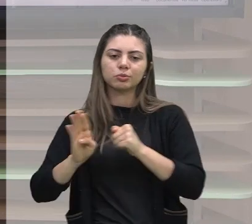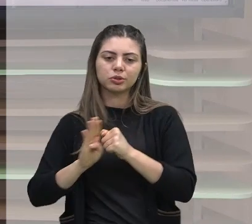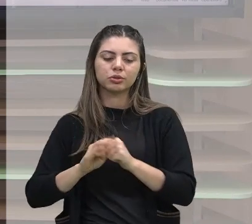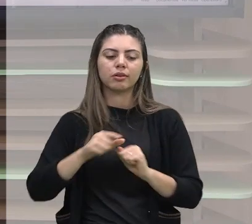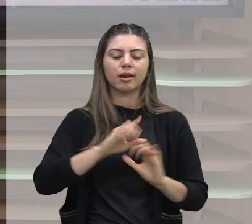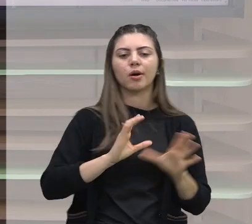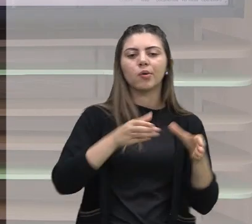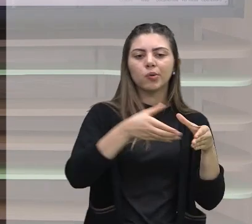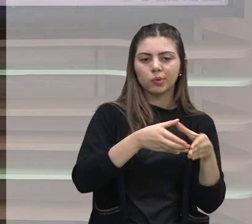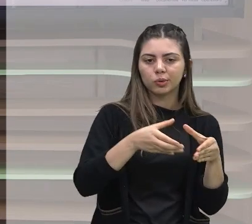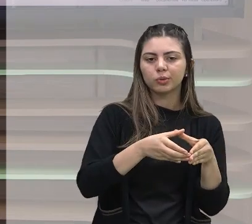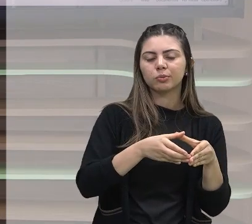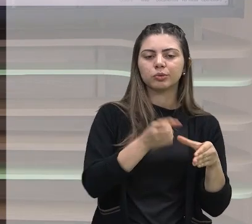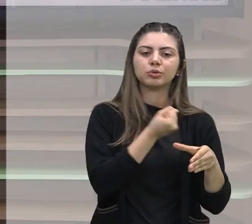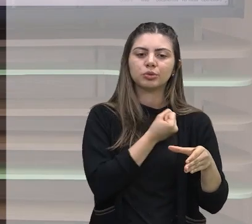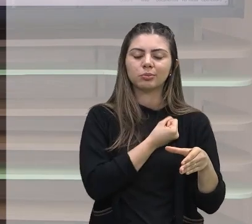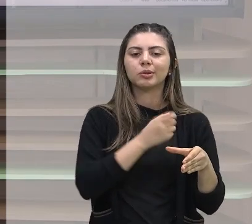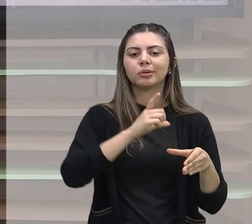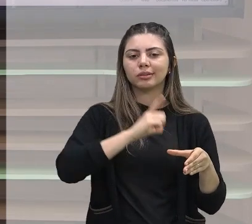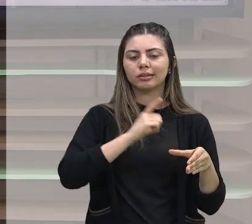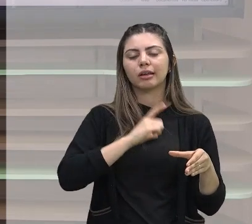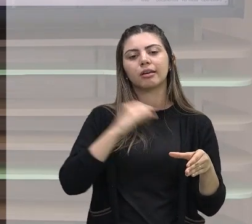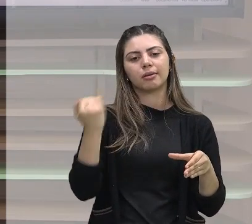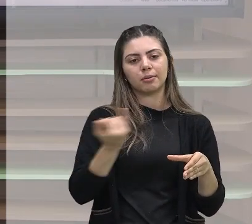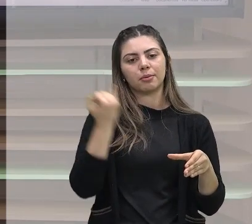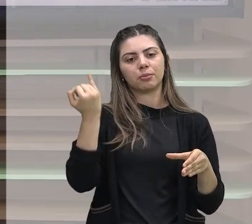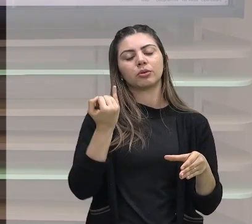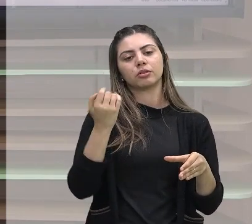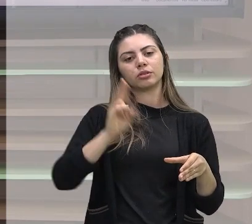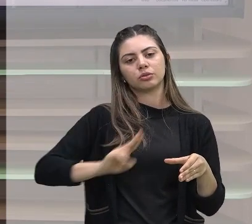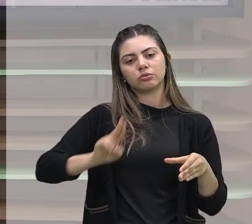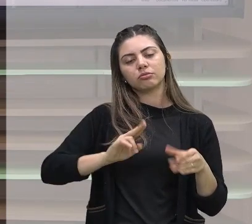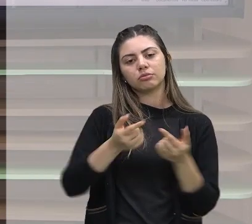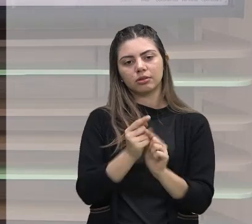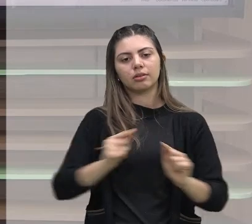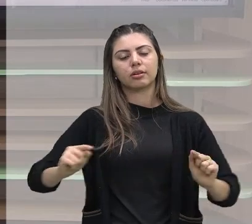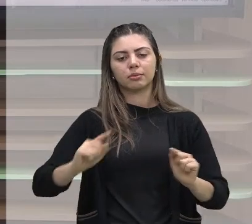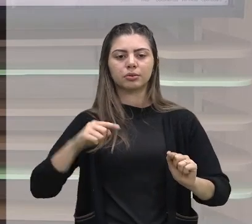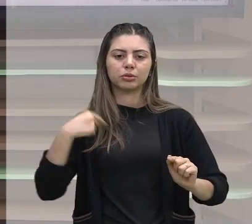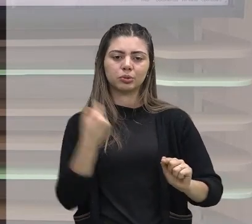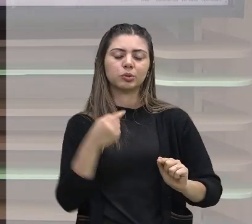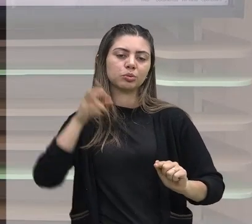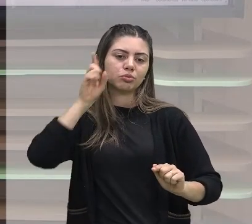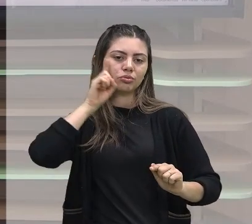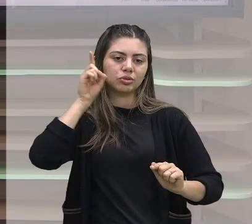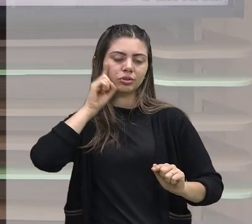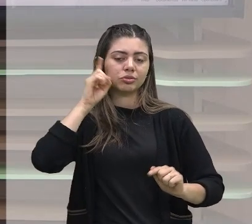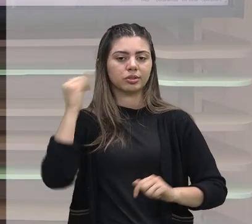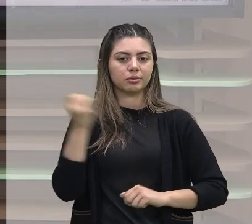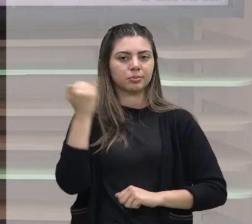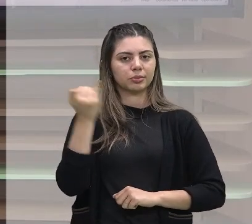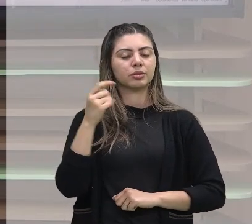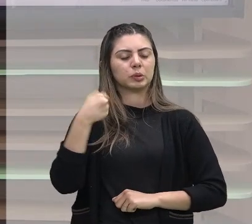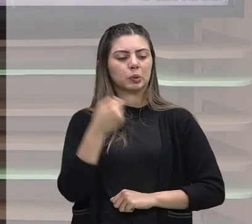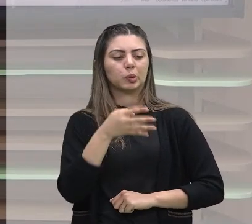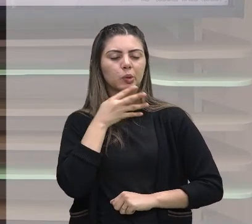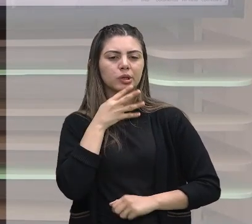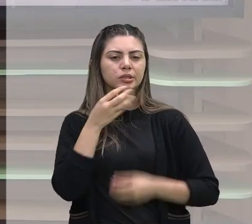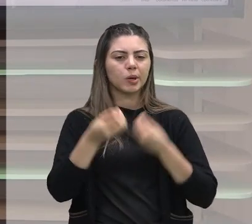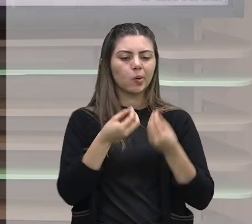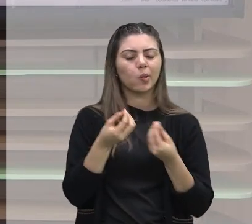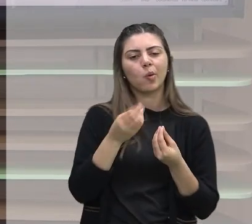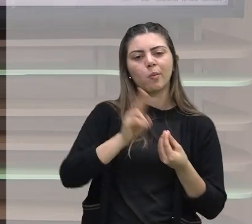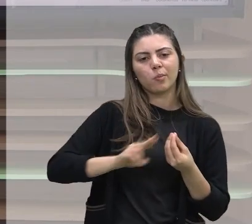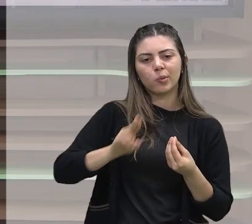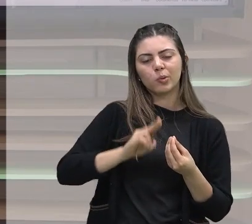numeral também faz parte, né? Do uso, né? No nosso dia a dia. É importante a gente conhecer como é que escreve, como